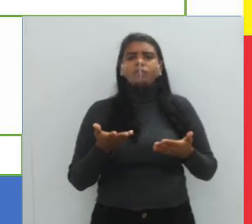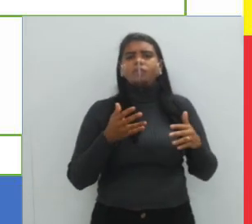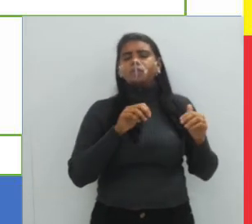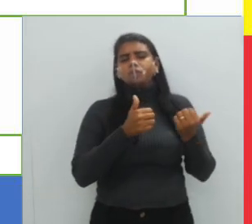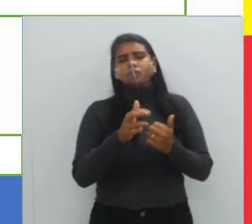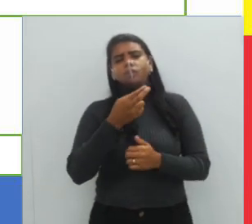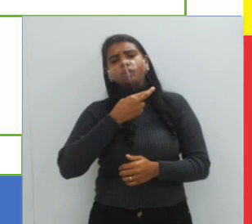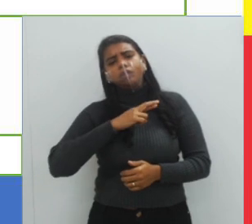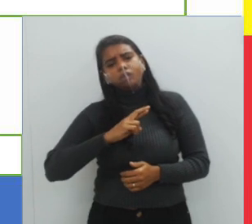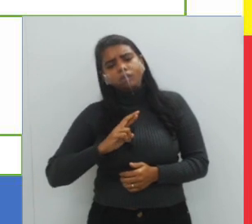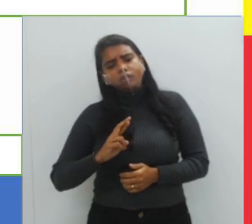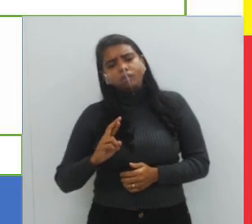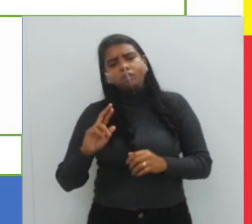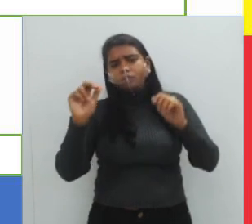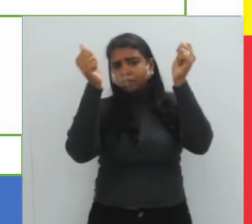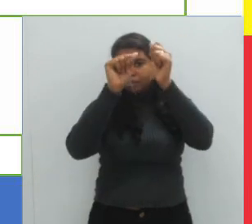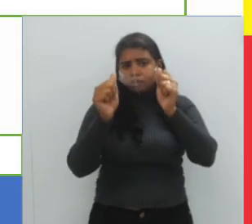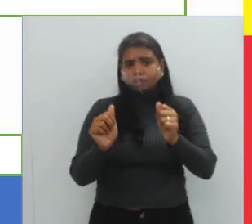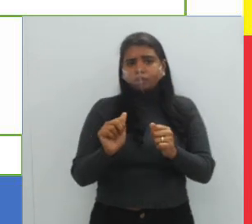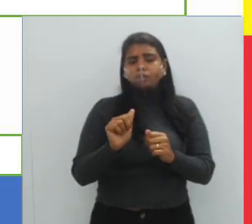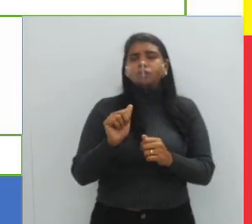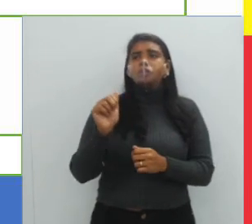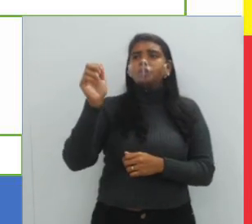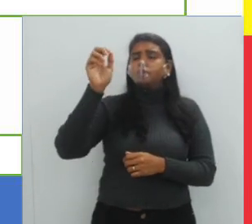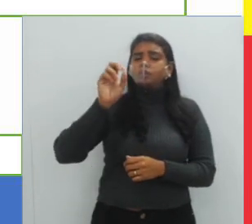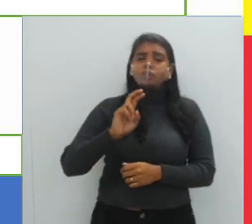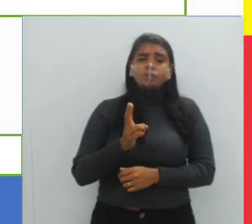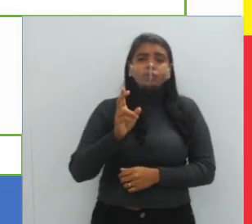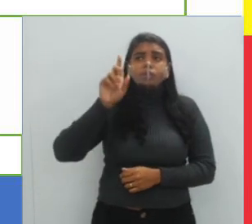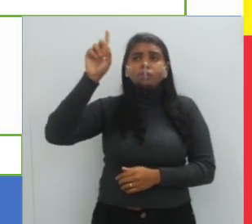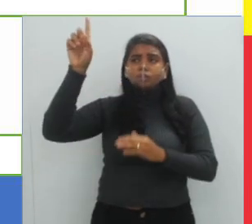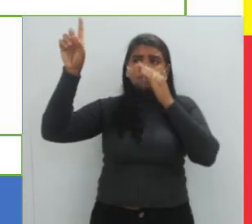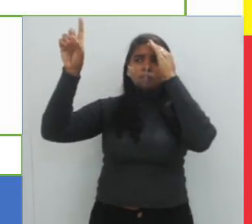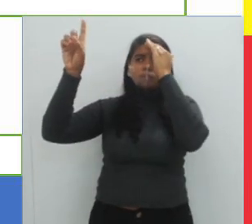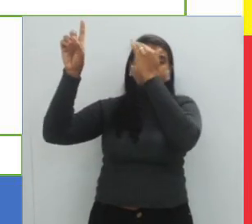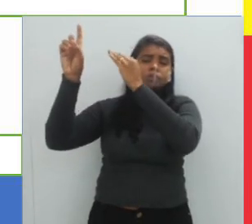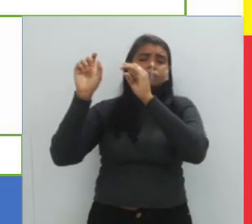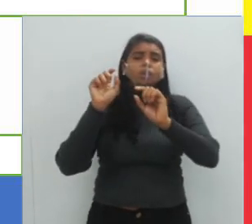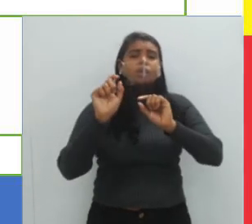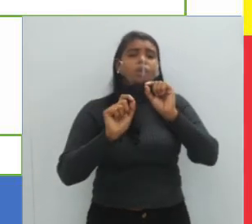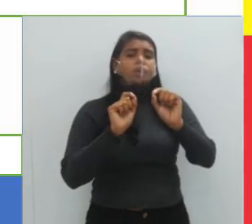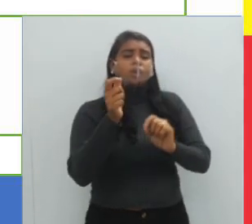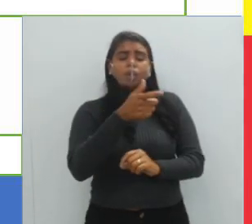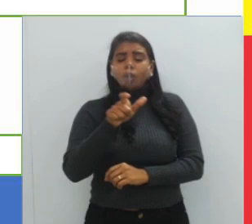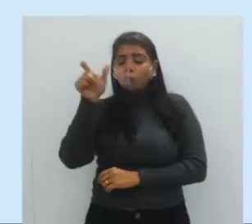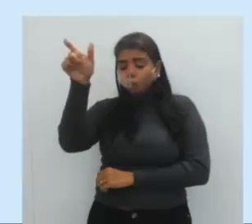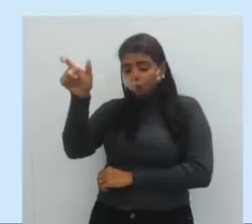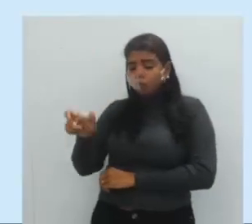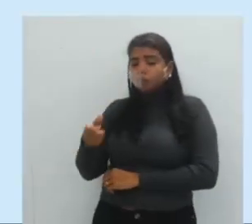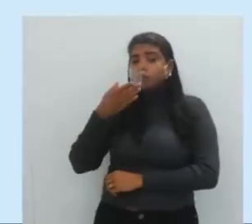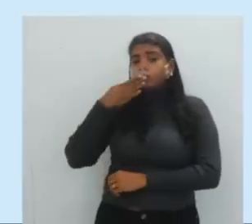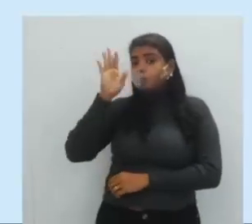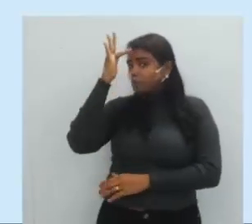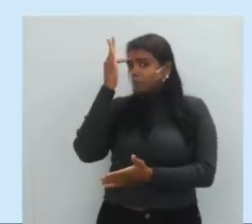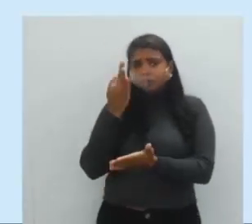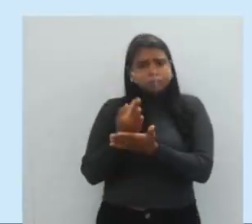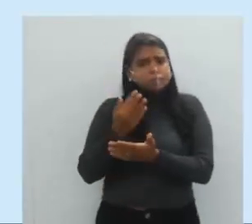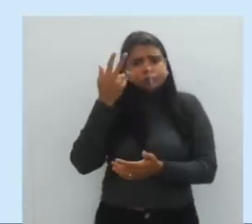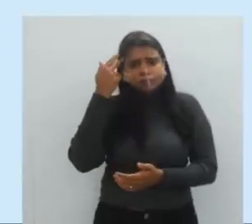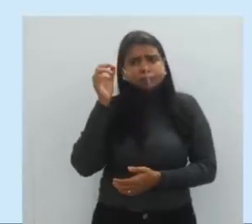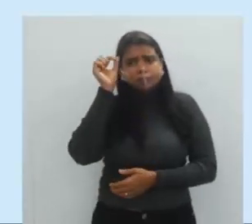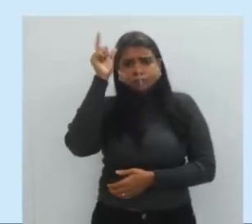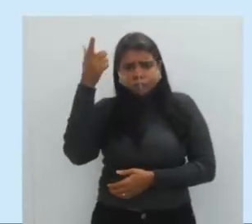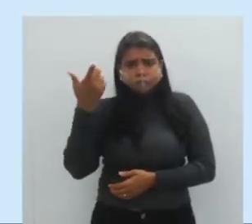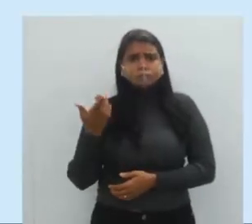desse seguidor, com o seu Deus, com os seus deuses e também com o quê? Com o outro que professa a